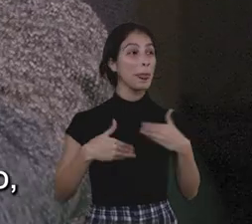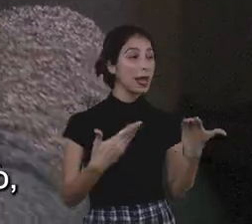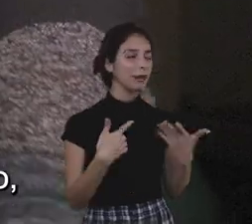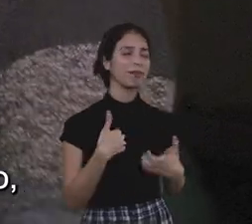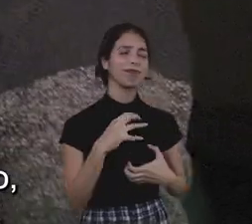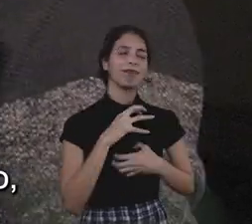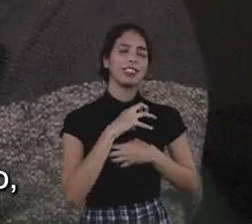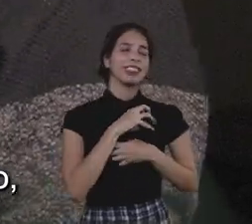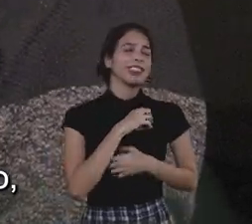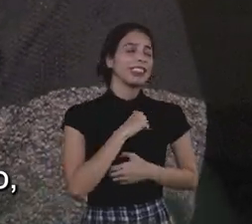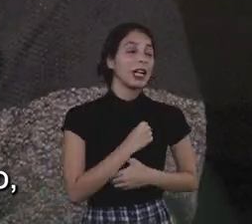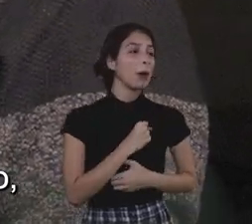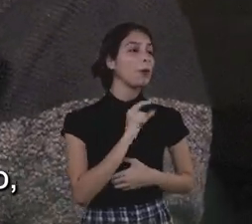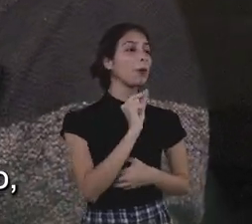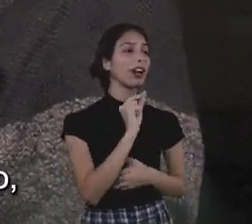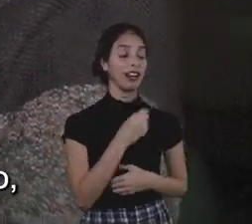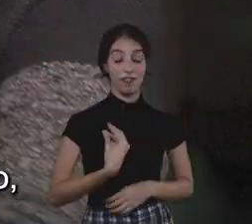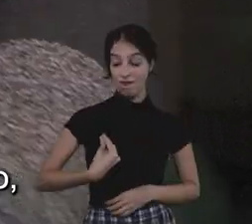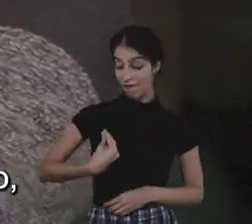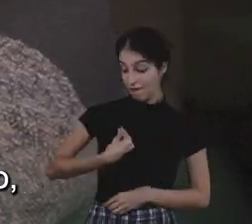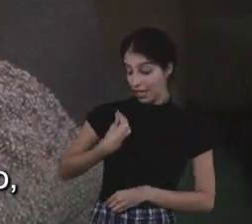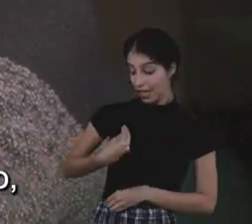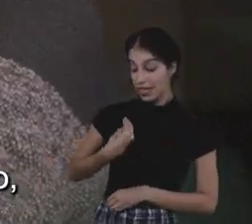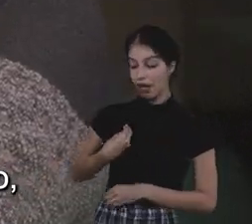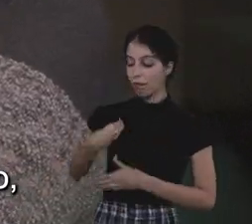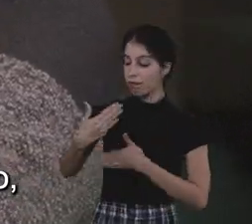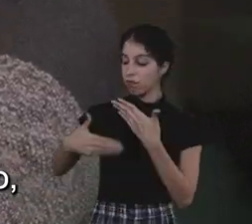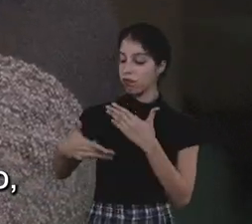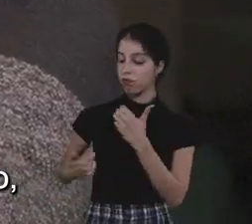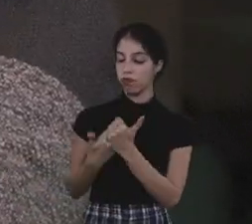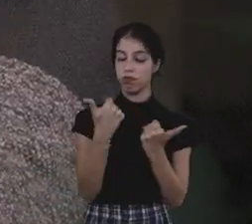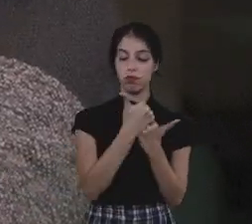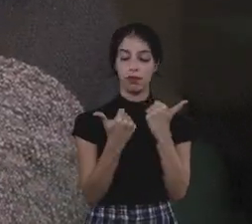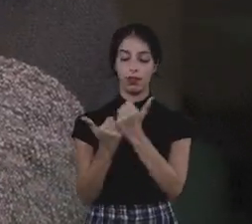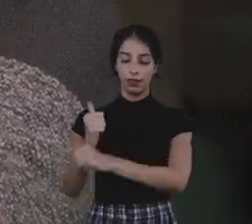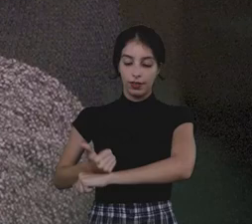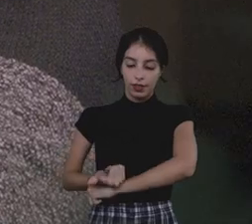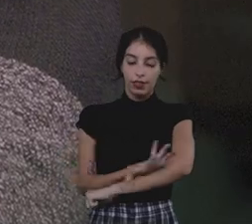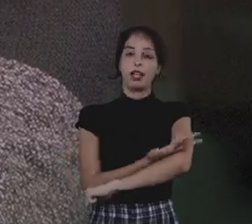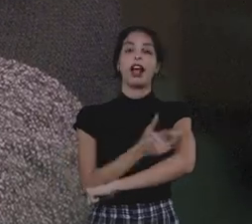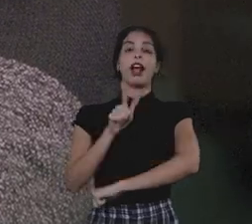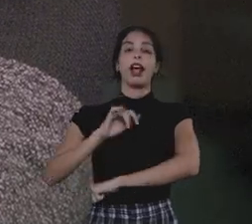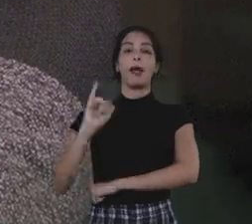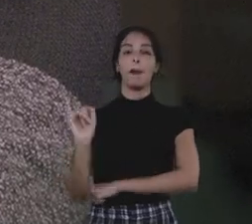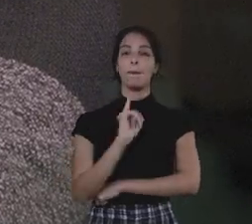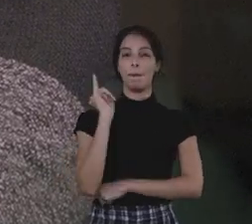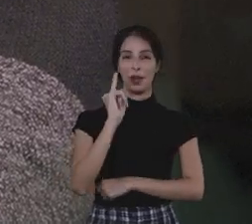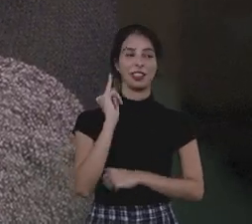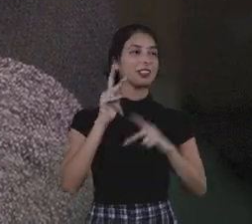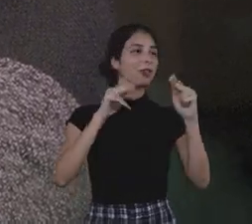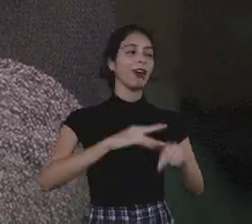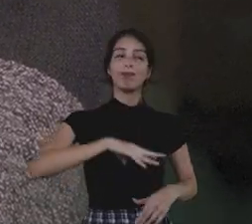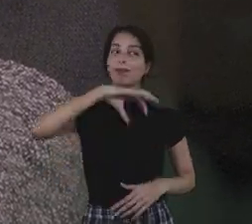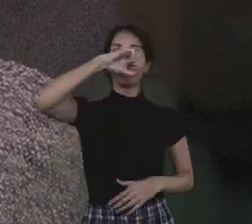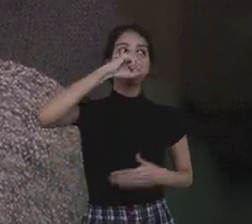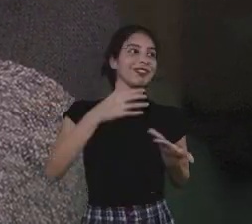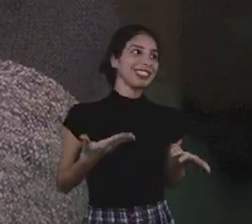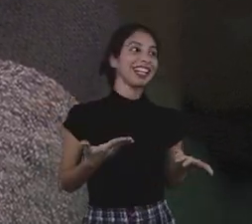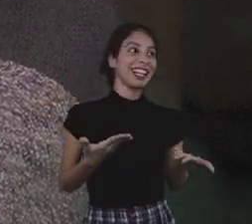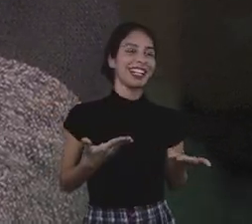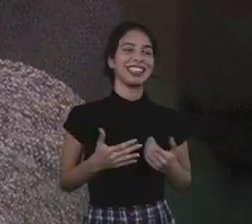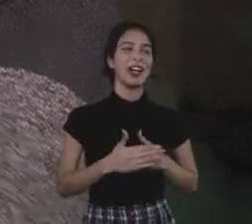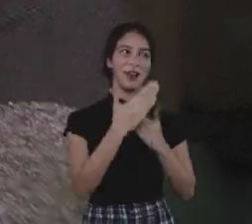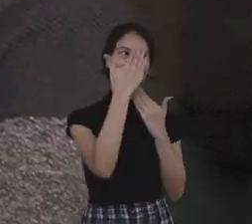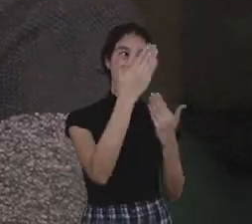possibilidade da gente existir parando no Afeto eh isso para mim tem sido tão importante quanto o ar então muito obrigado pela